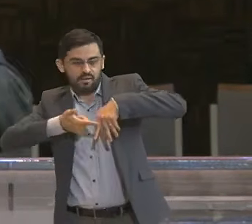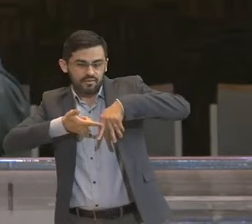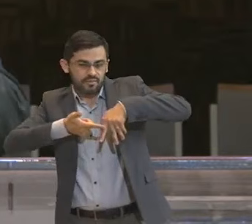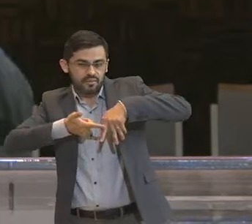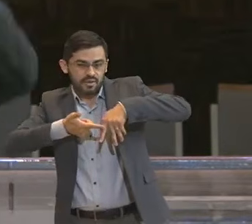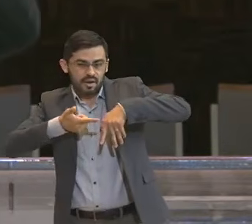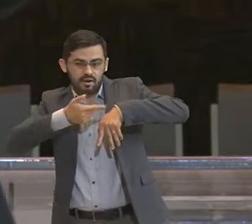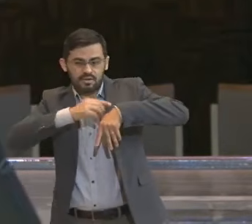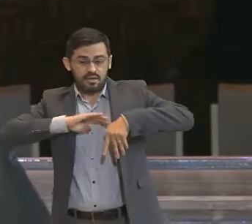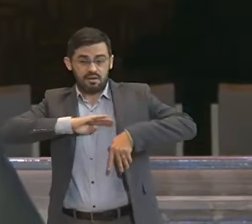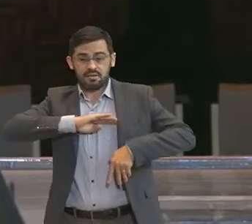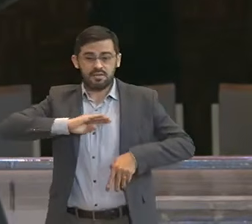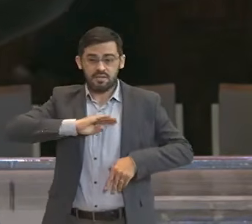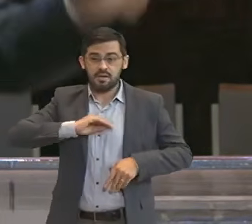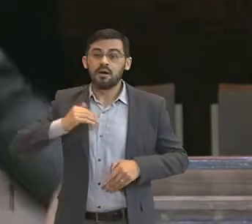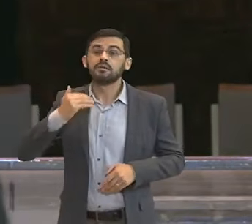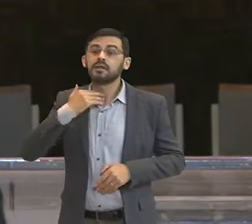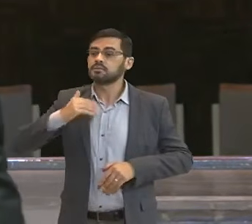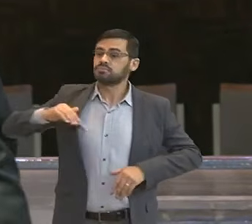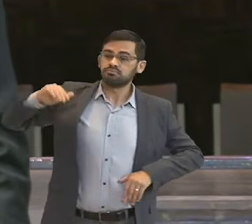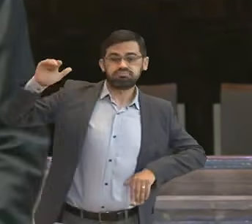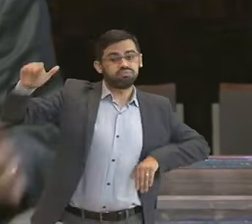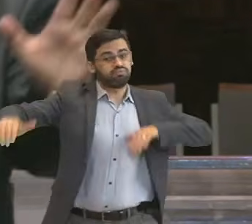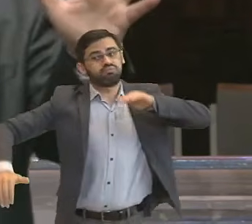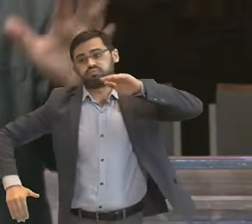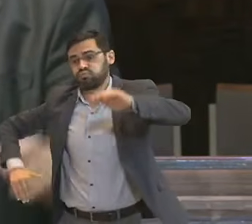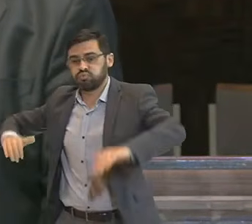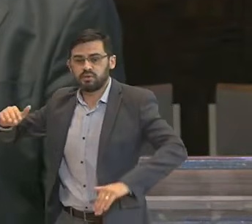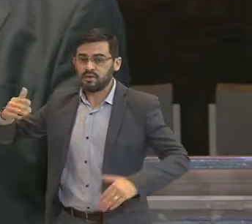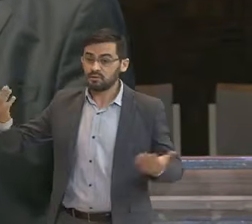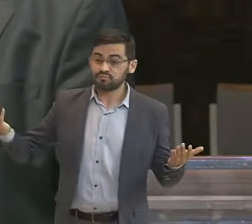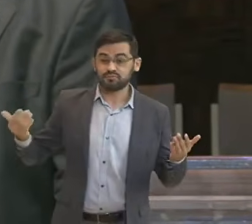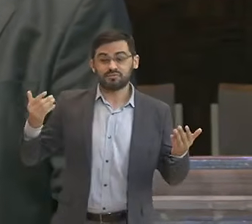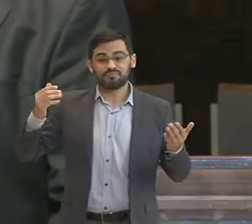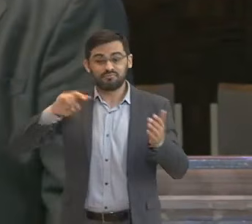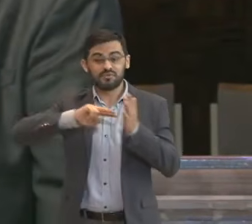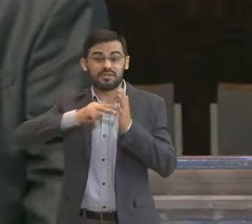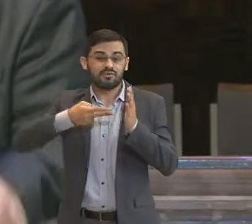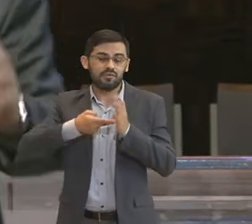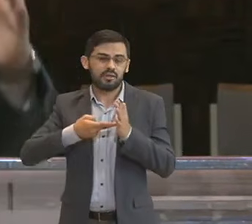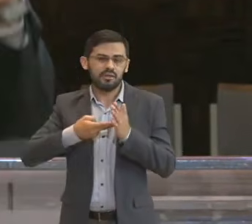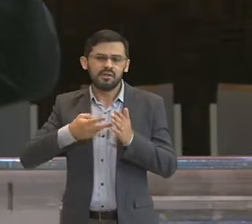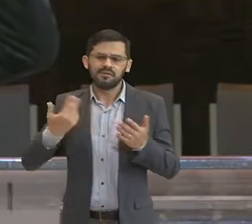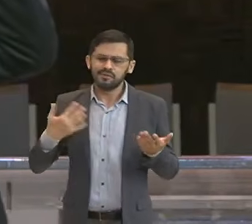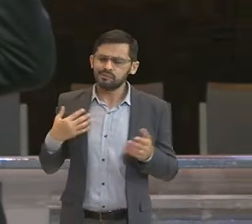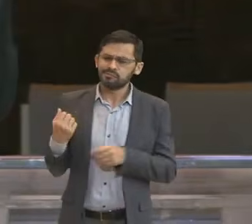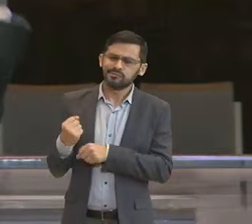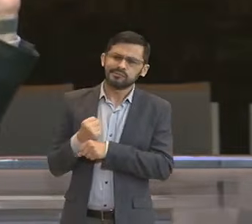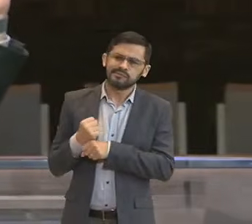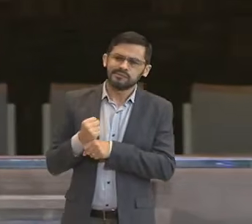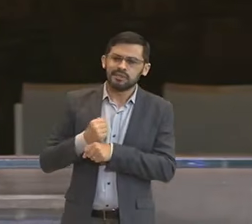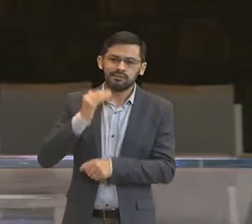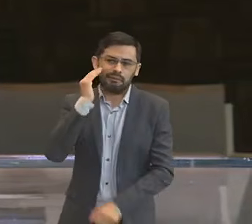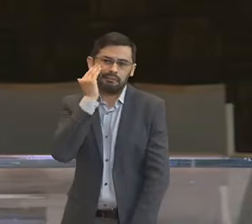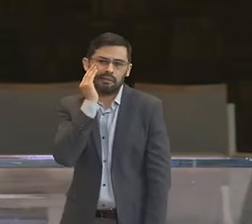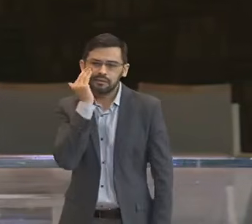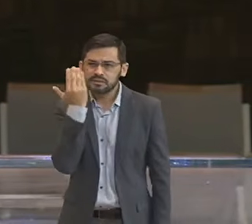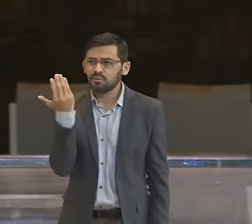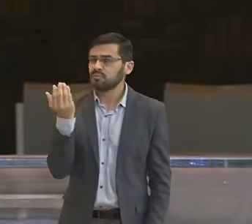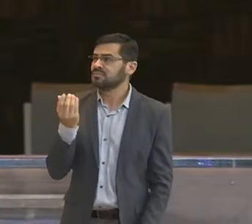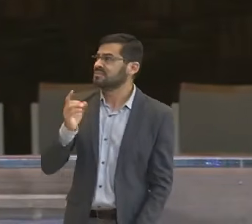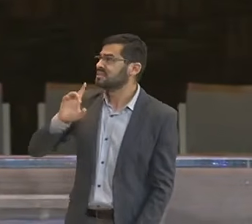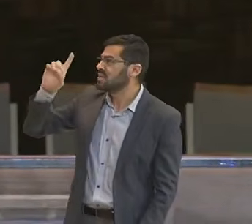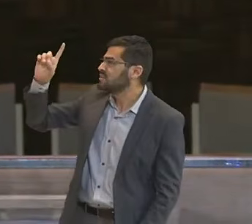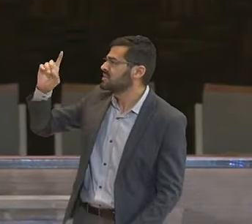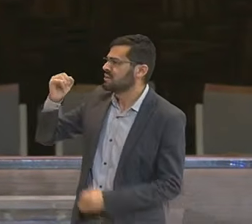depois vai no peito, até que você tem que sair nadando. Essa é a figura que está lá. E durante muitos anos eu não entendia isso, eu dizia: